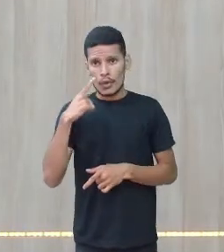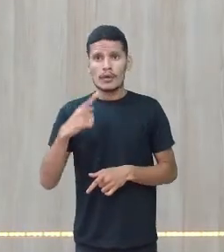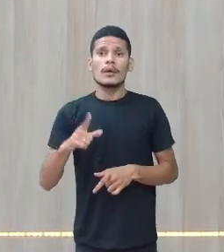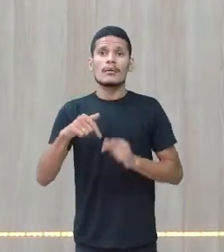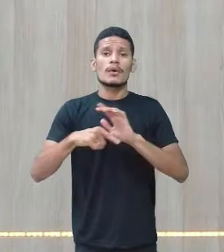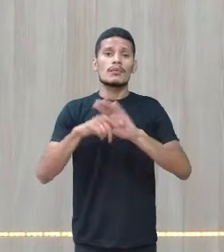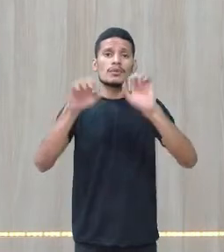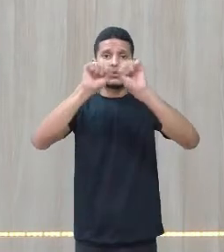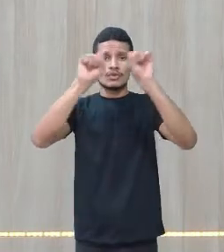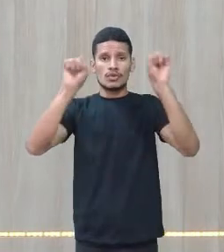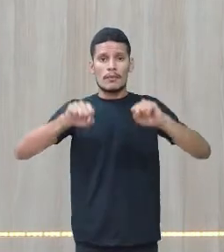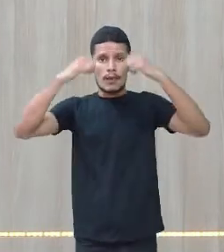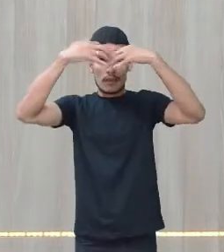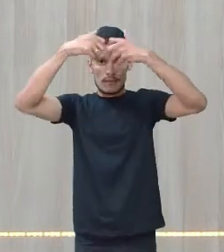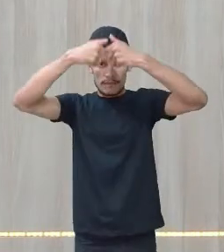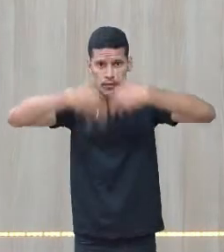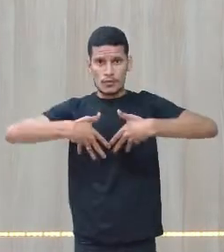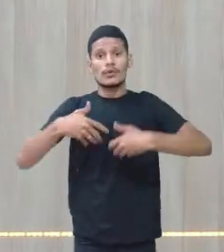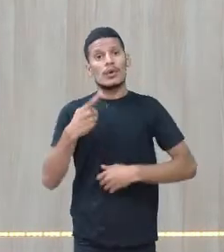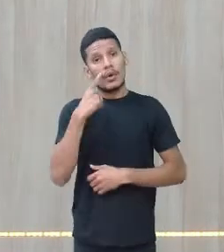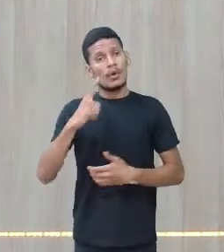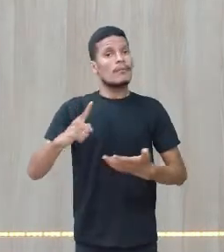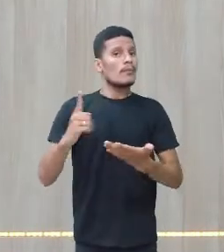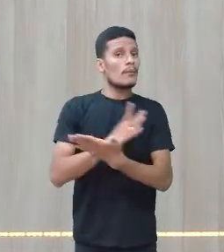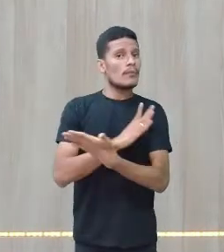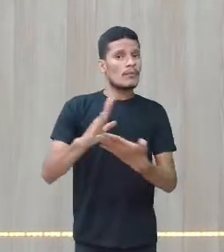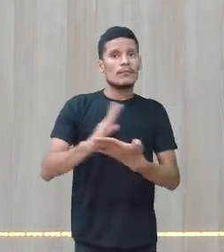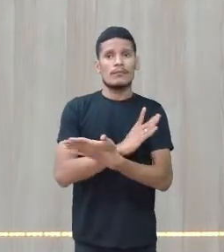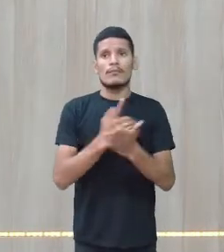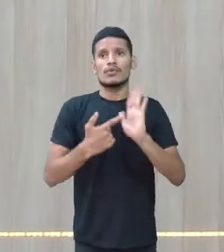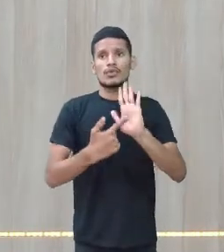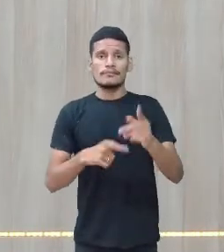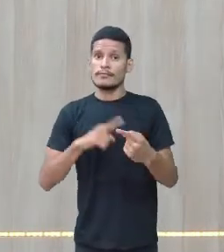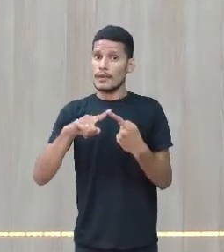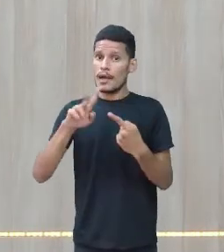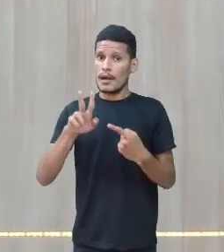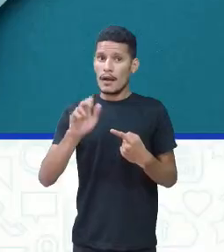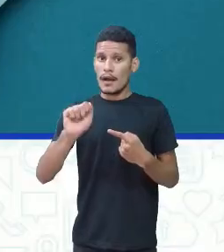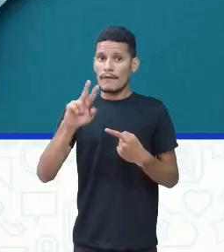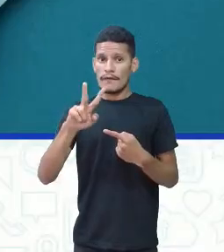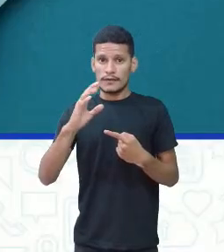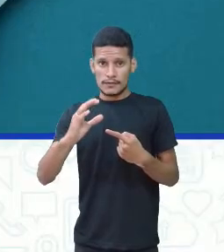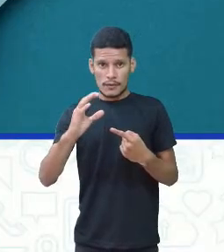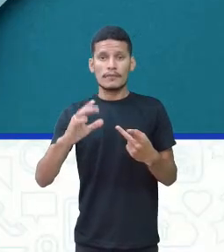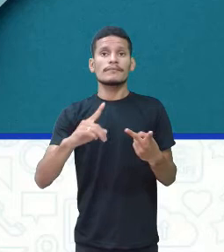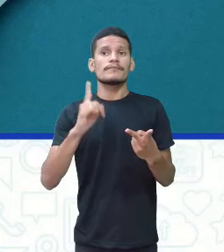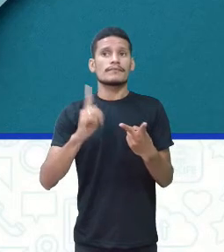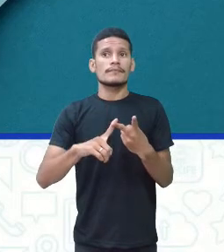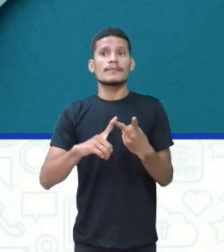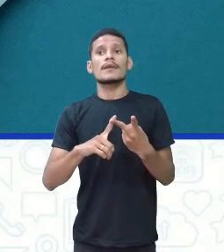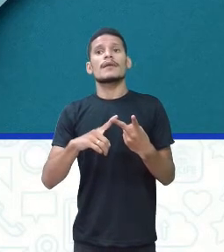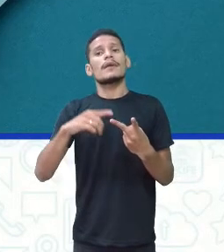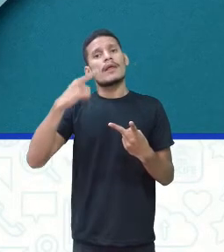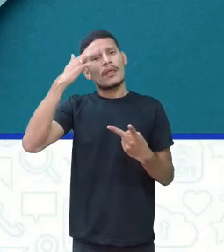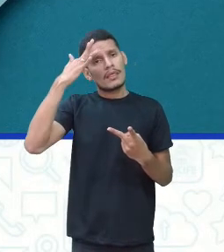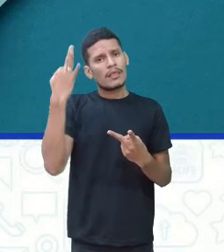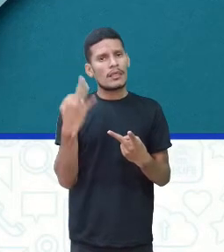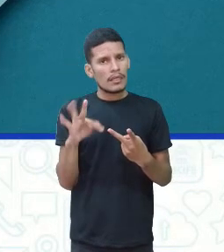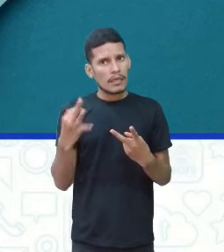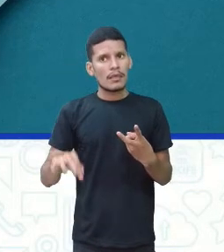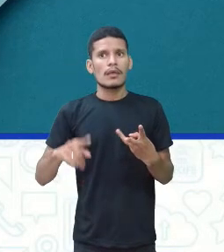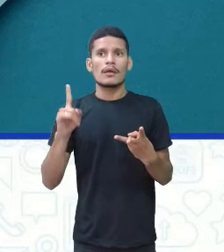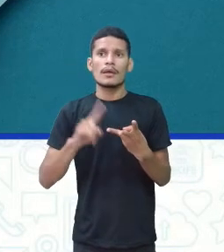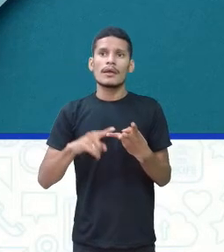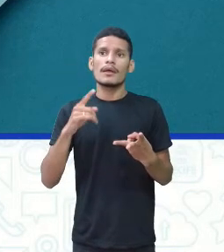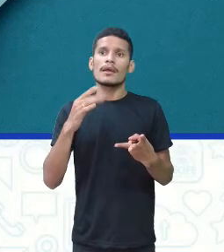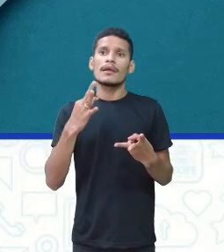sistema nervoso. Eu estou trazendo para vocês alguns. AVC, daqui a pouco a gente vai conversar, a enxaqueca, tiques